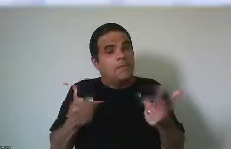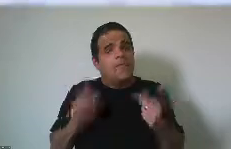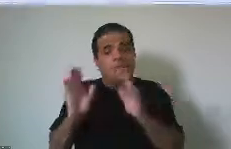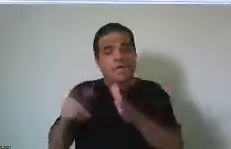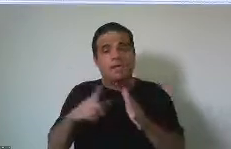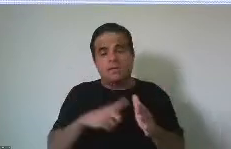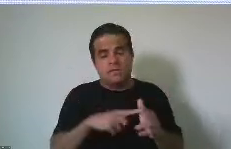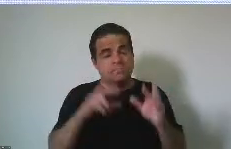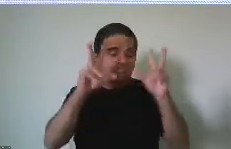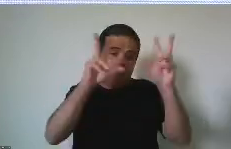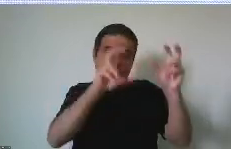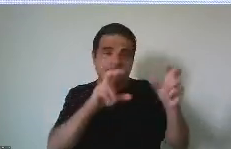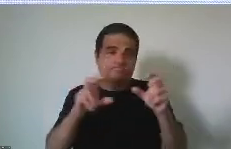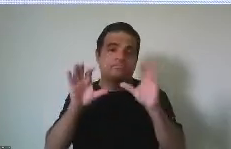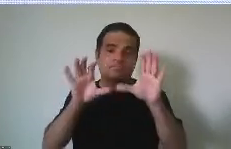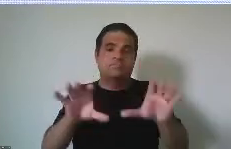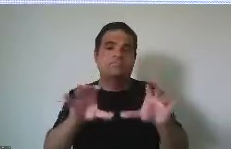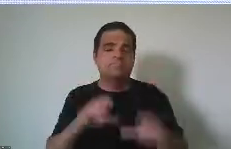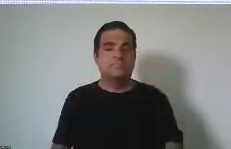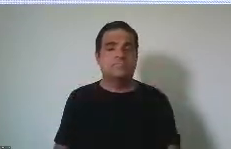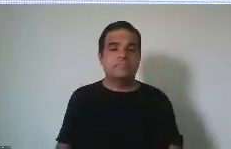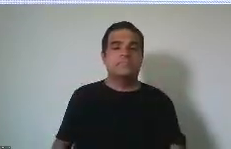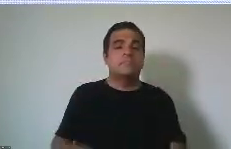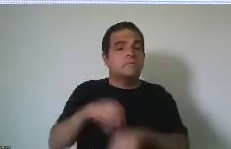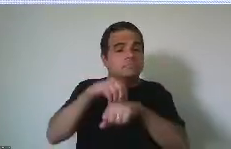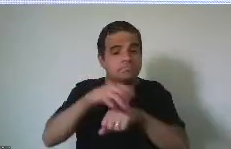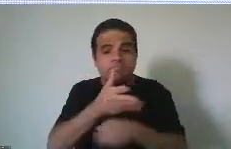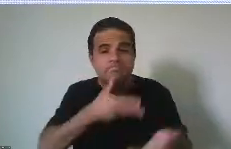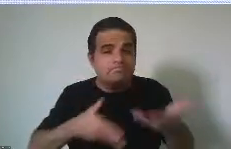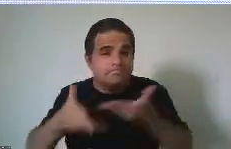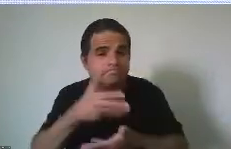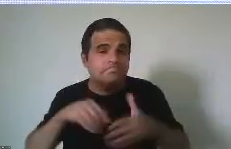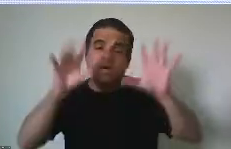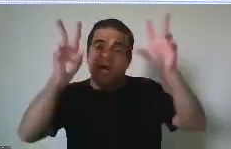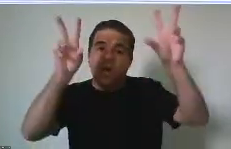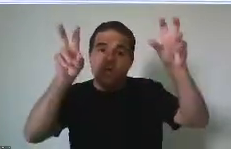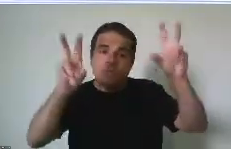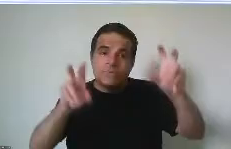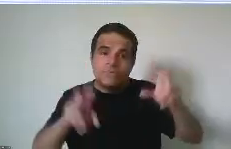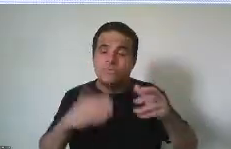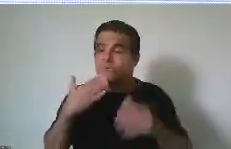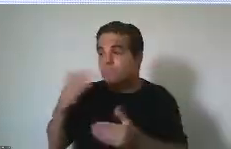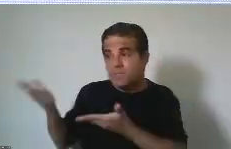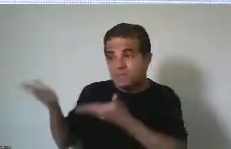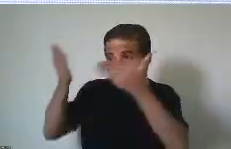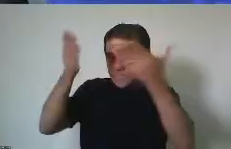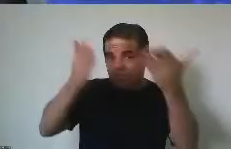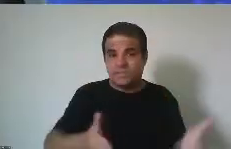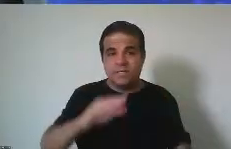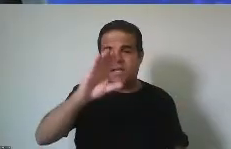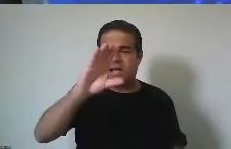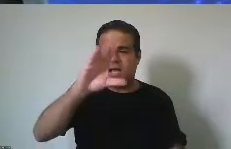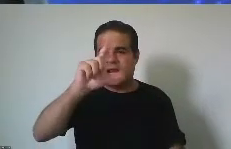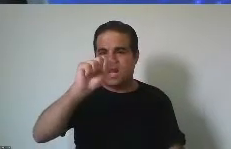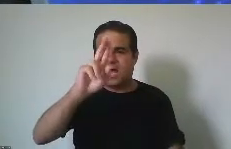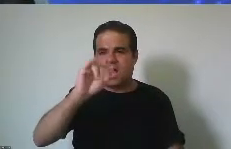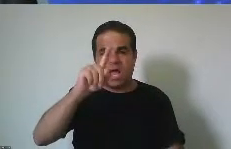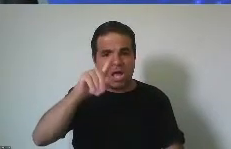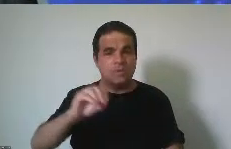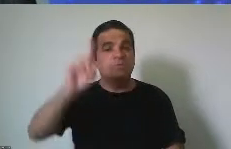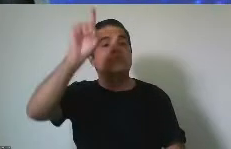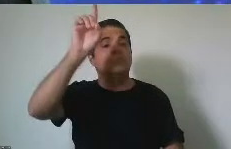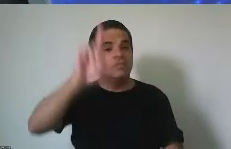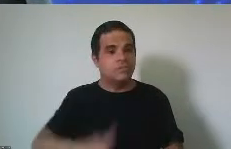respectual que queria compartilhar aqui com vocês eu dou a palavra agora para Cláudio nosso diretor